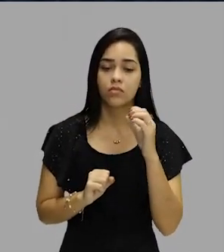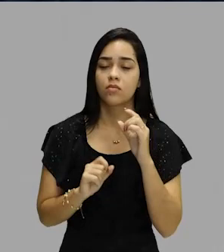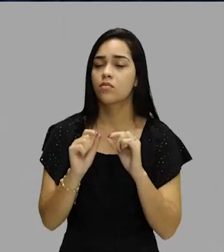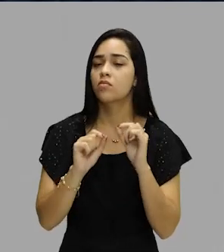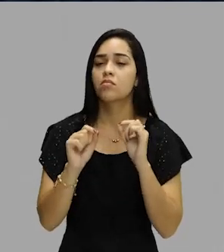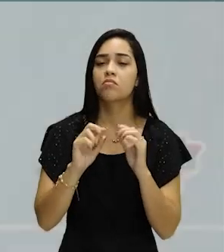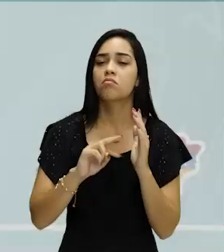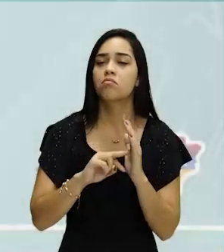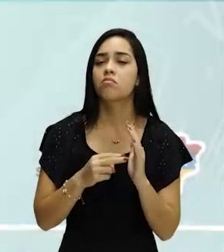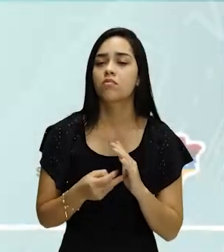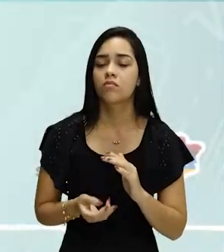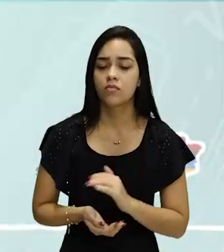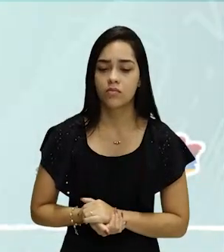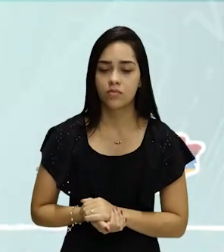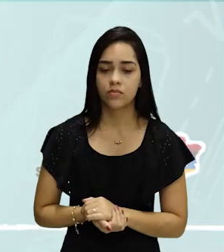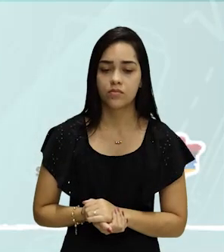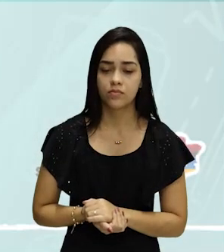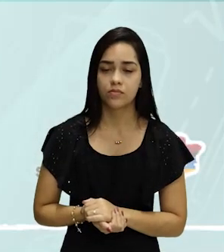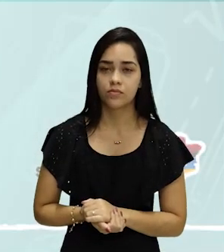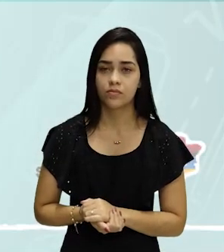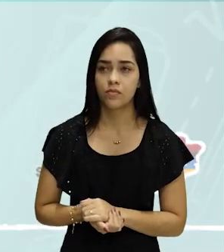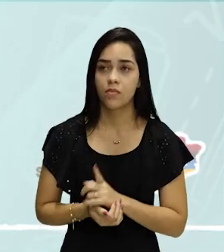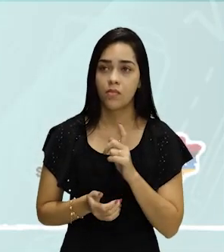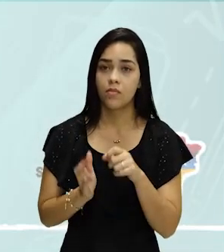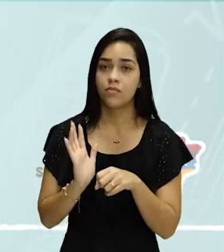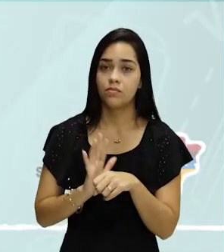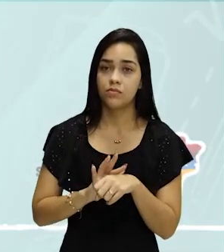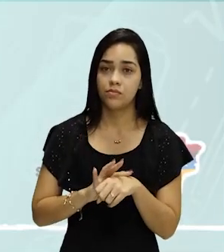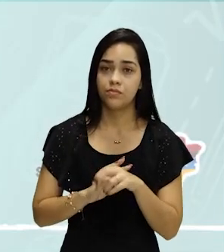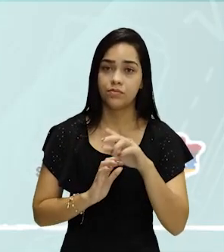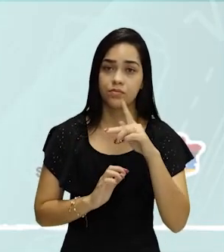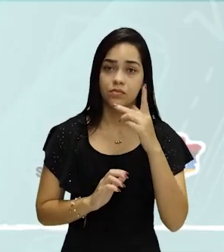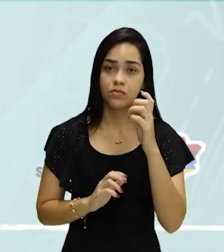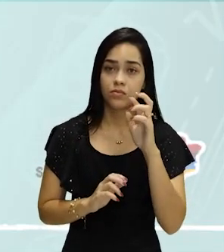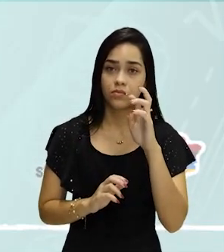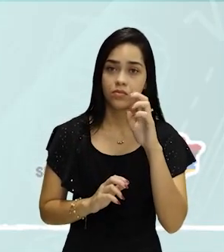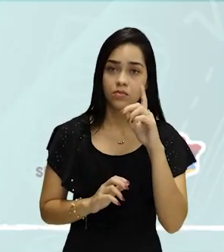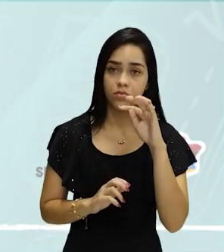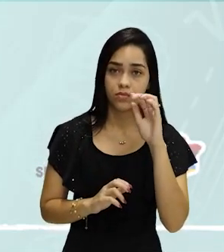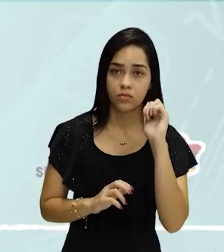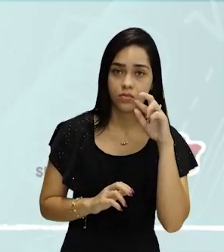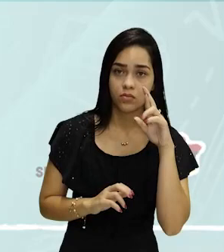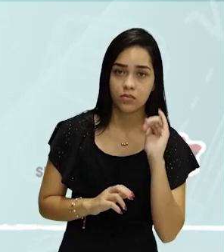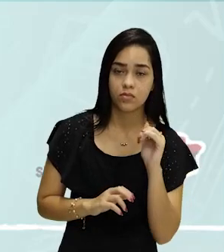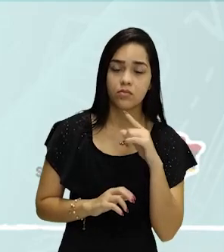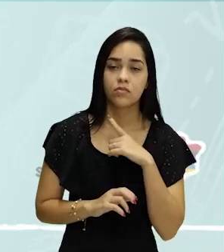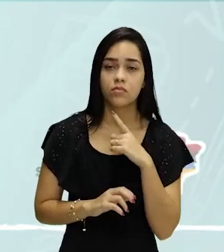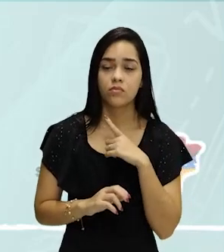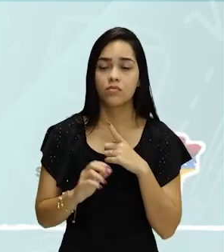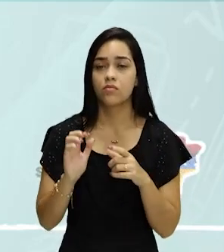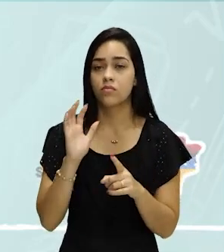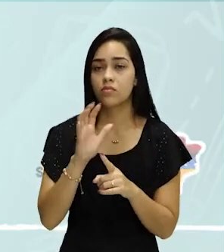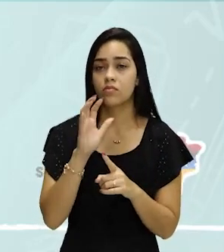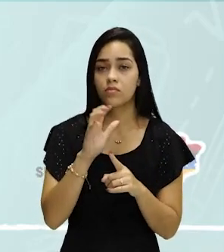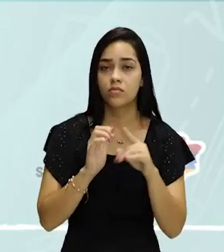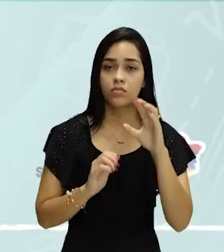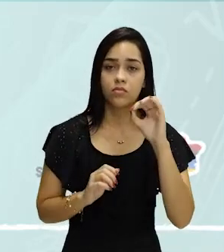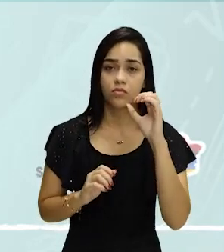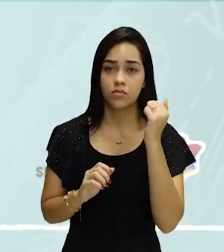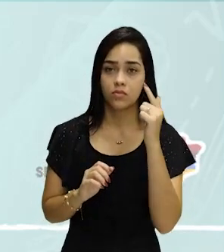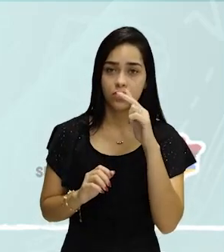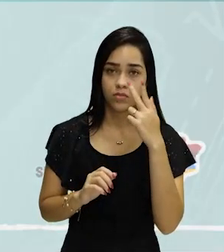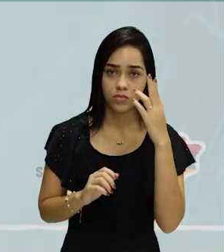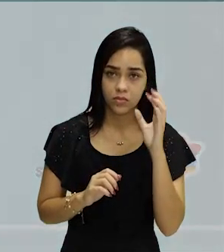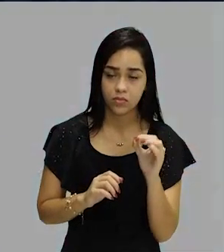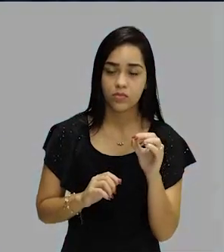é a hemofilia? Bem, a hemofilia é uma doença hereditária que afeta a coagulação sanguínea,